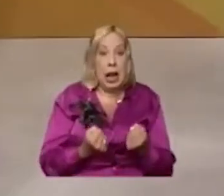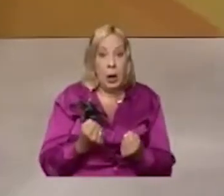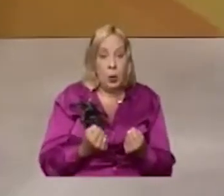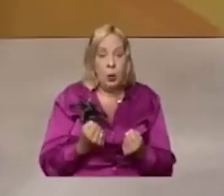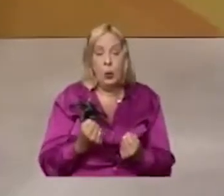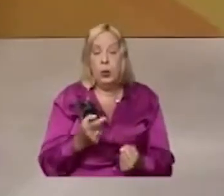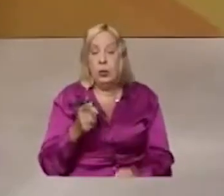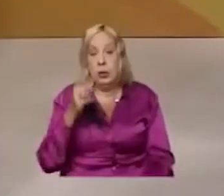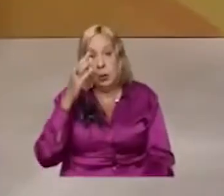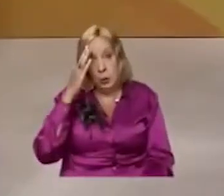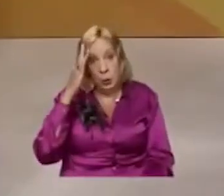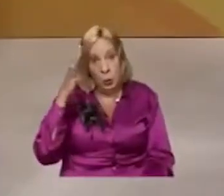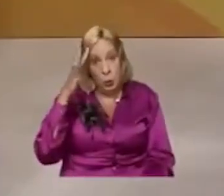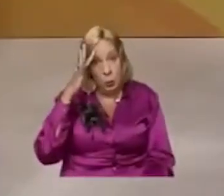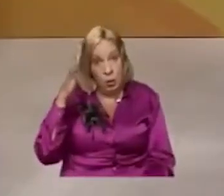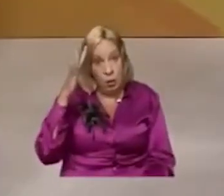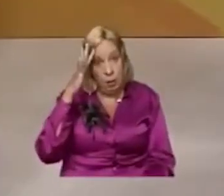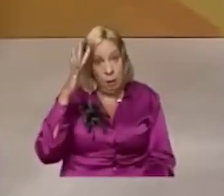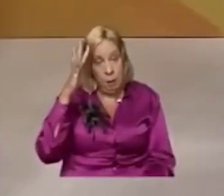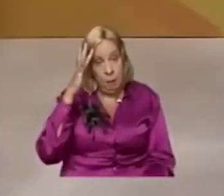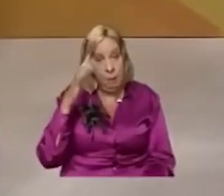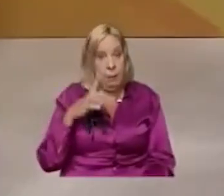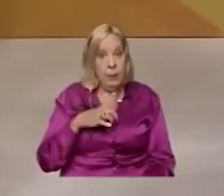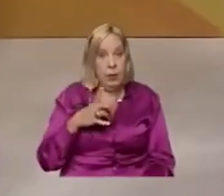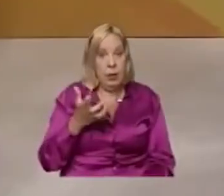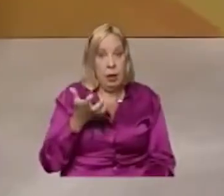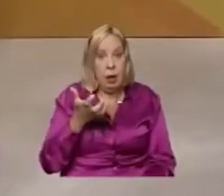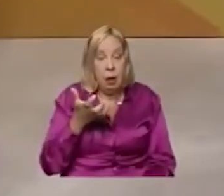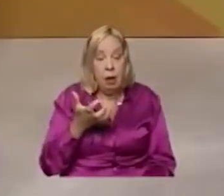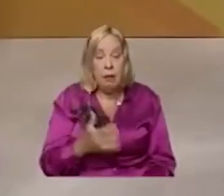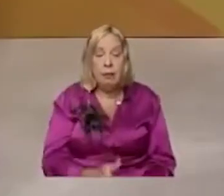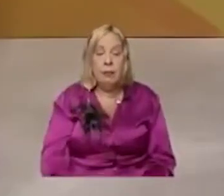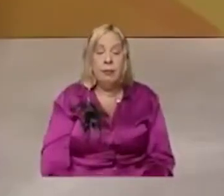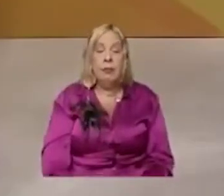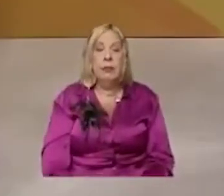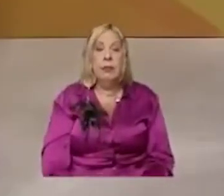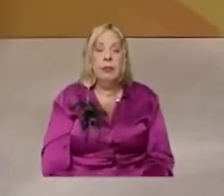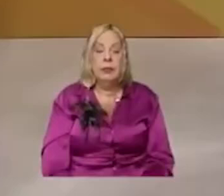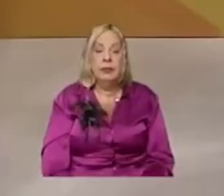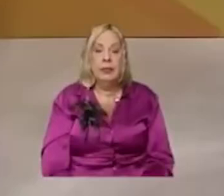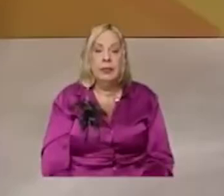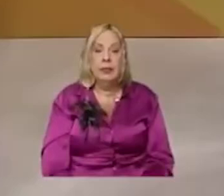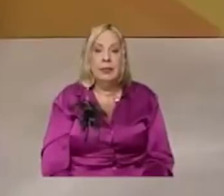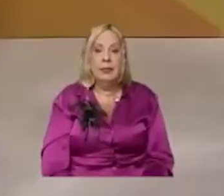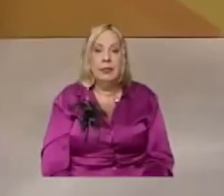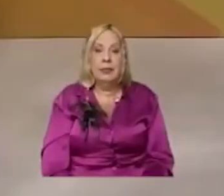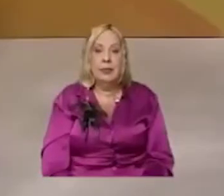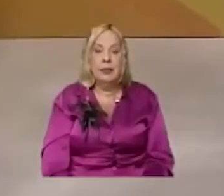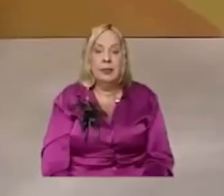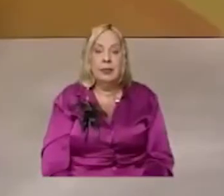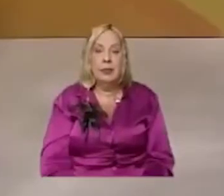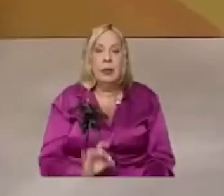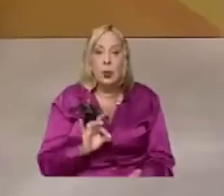qualquer pessoa. Você que tá doido para ter aí, né, esse sonho realizado, esse carro na